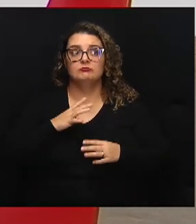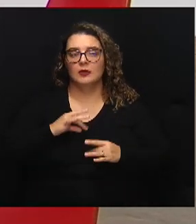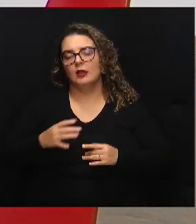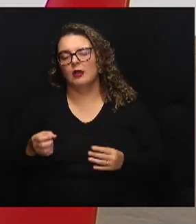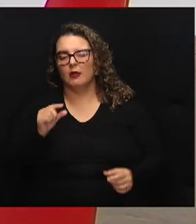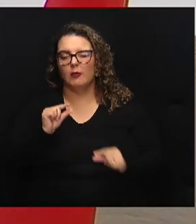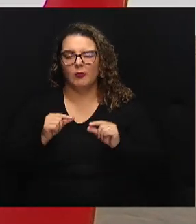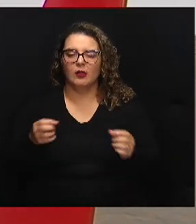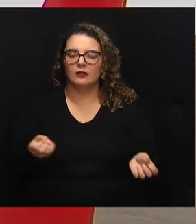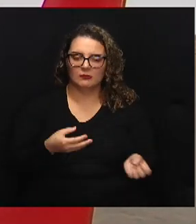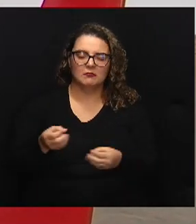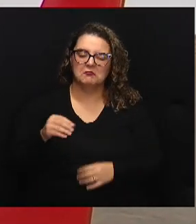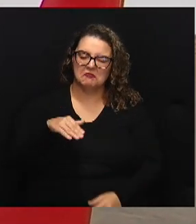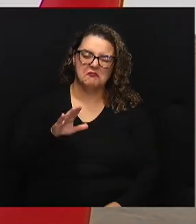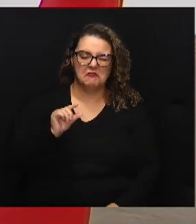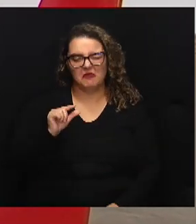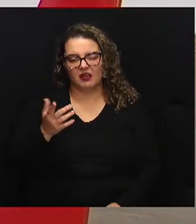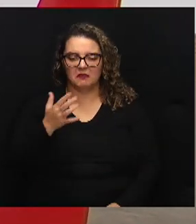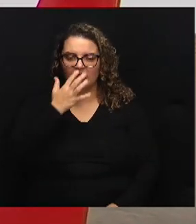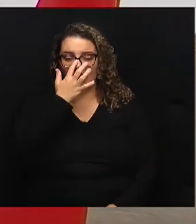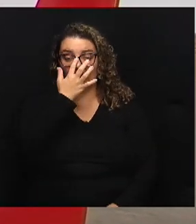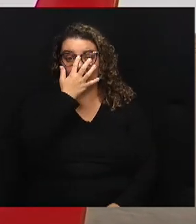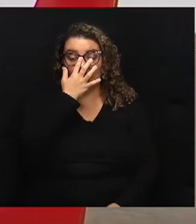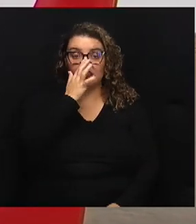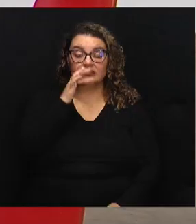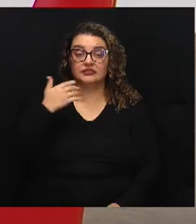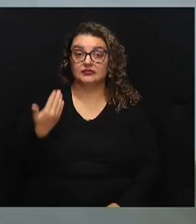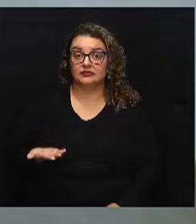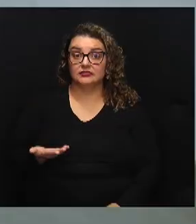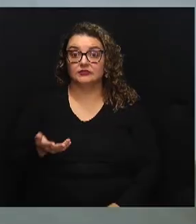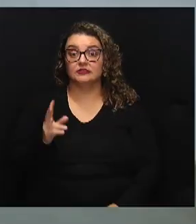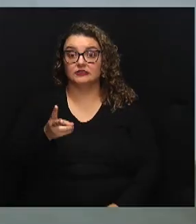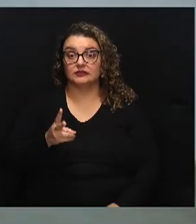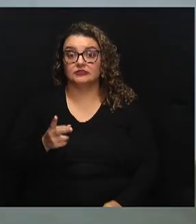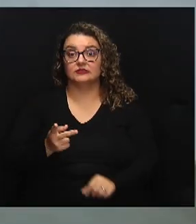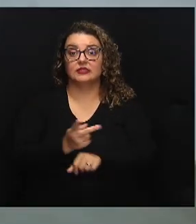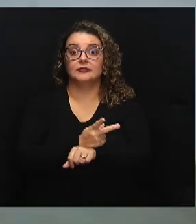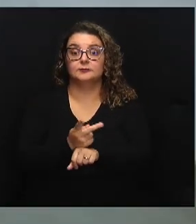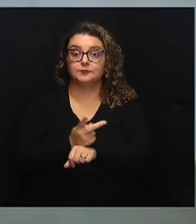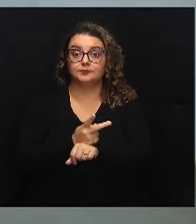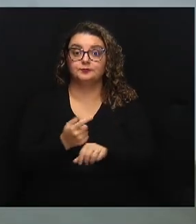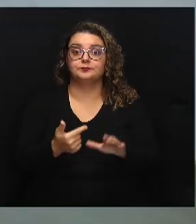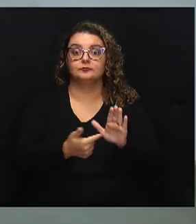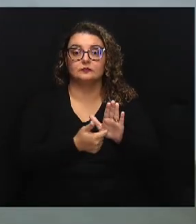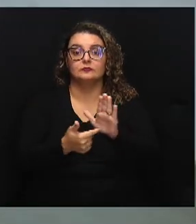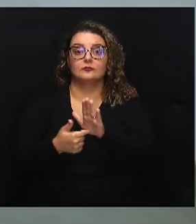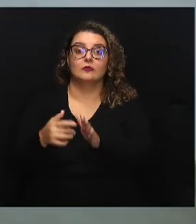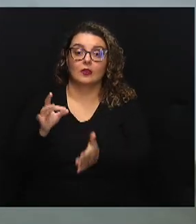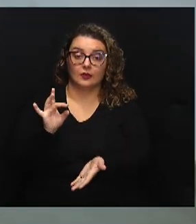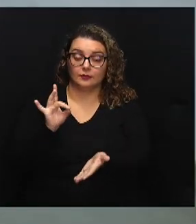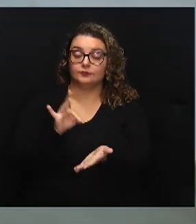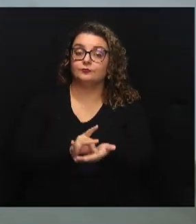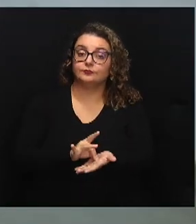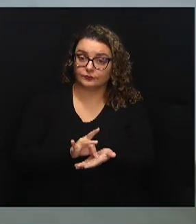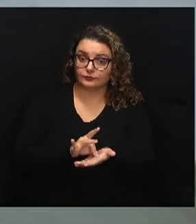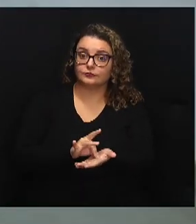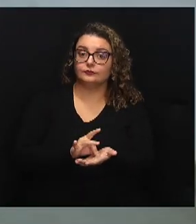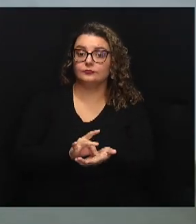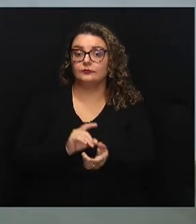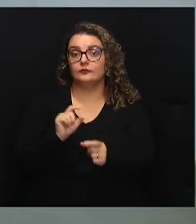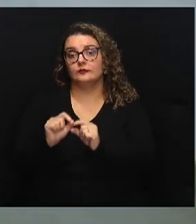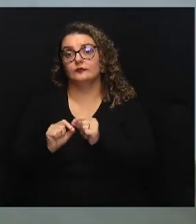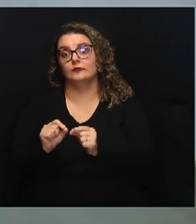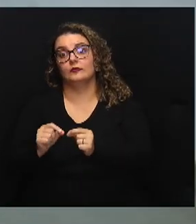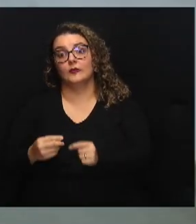modernas. E eu sempre busquei mostrar um pouco da realidade, do que nós